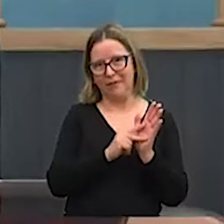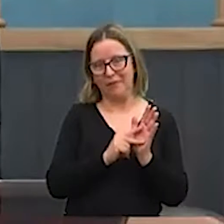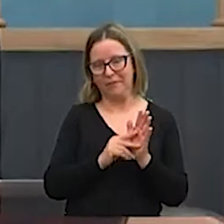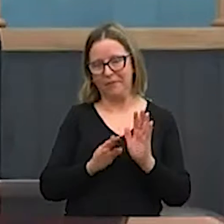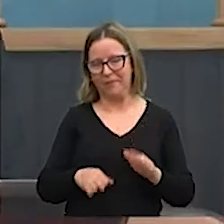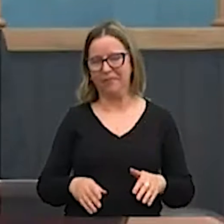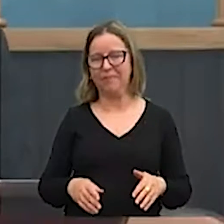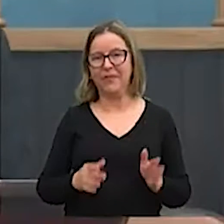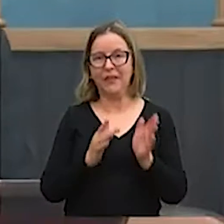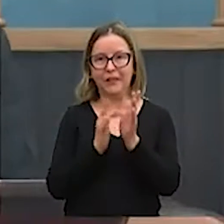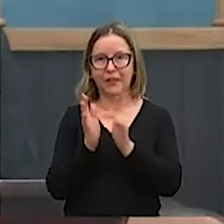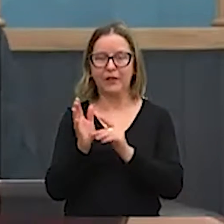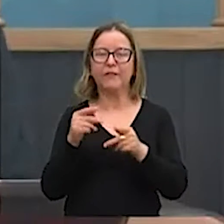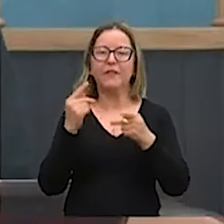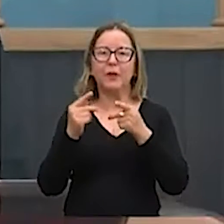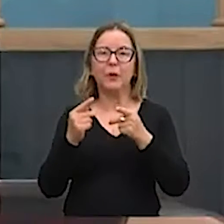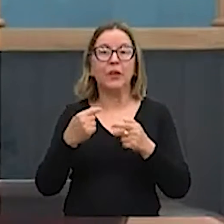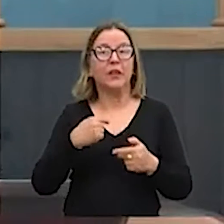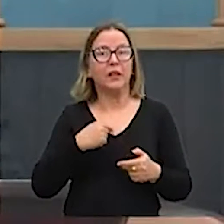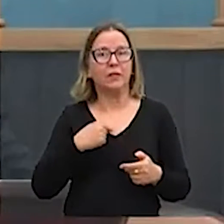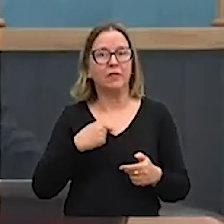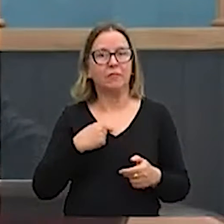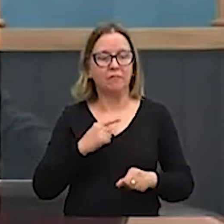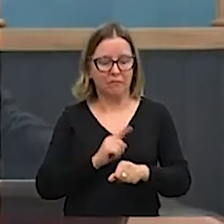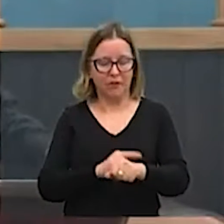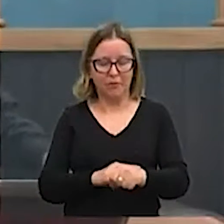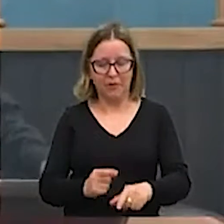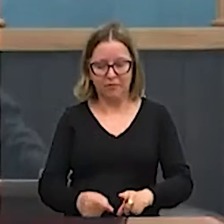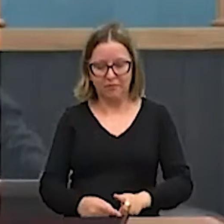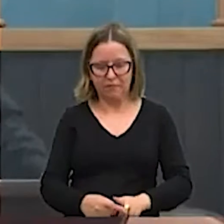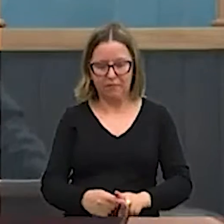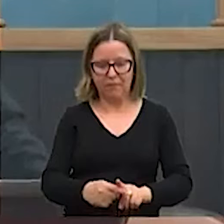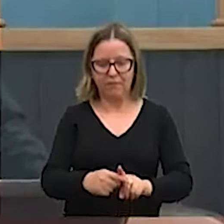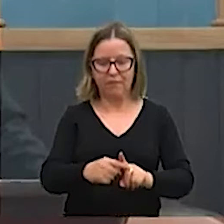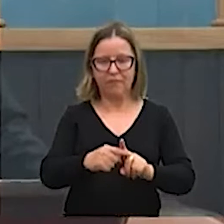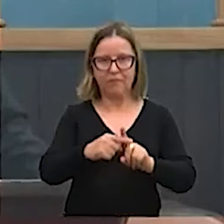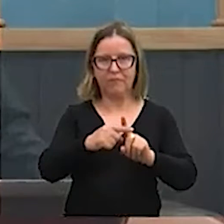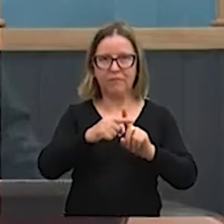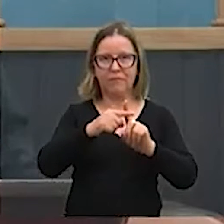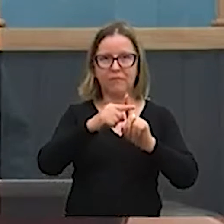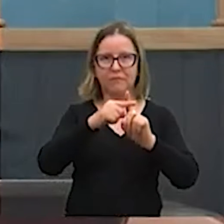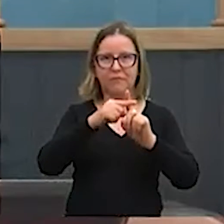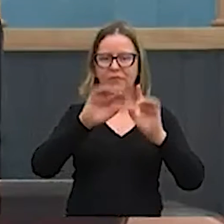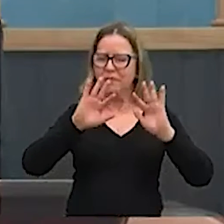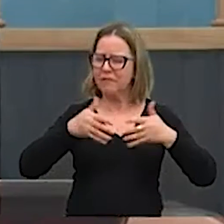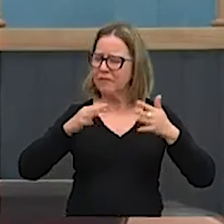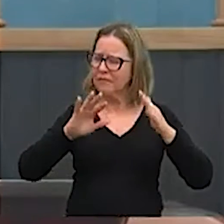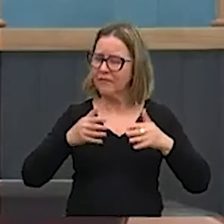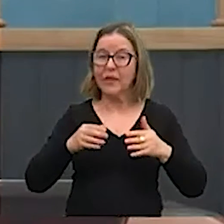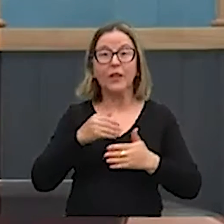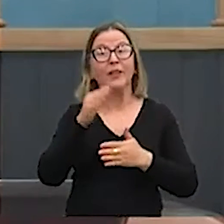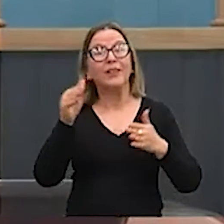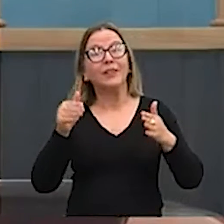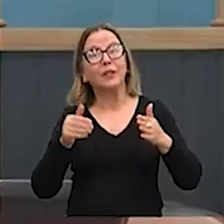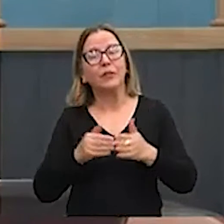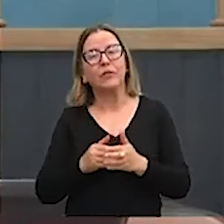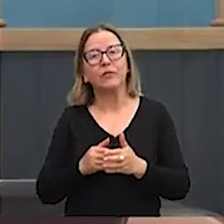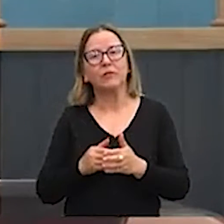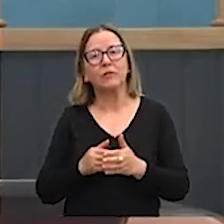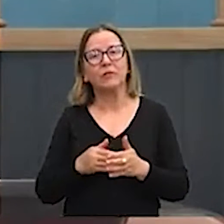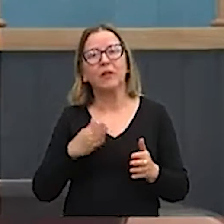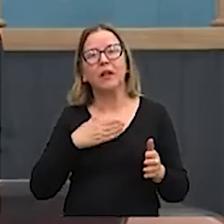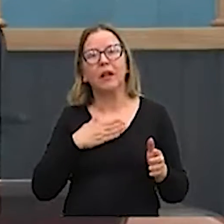E eu, quando for levantado da terra, atrairei todos a mim